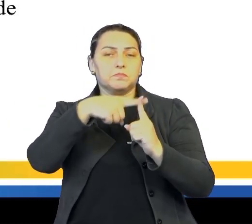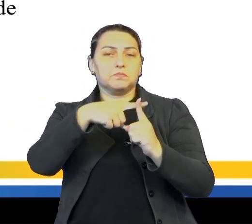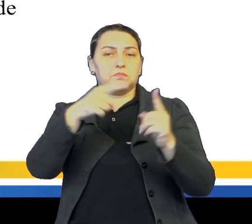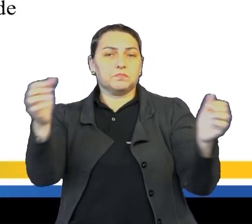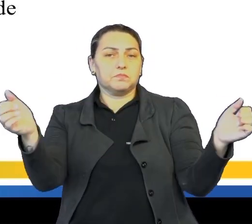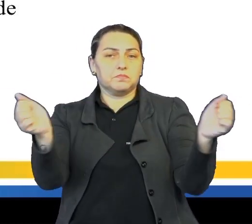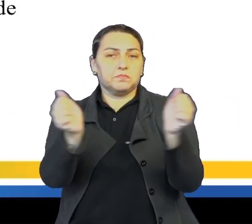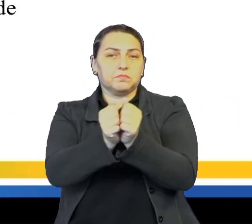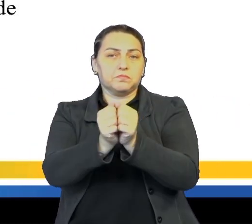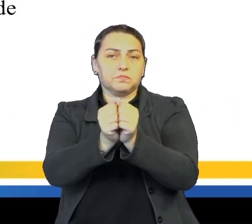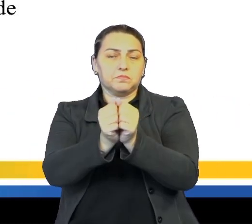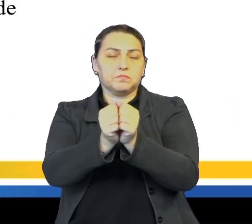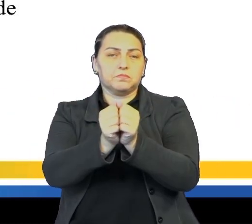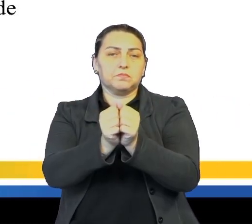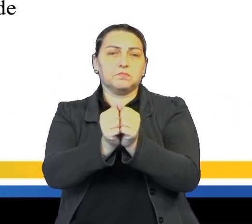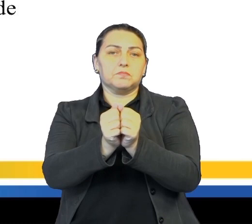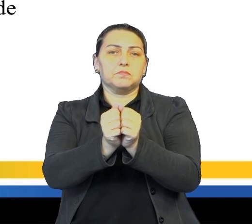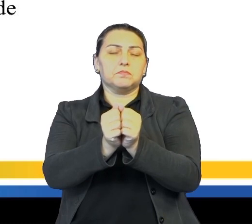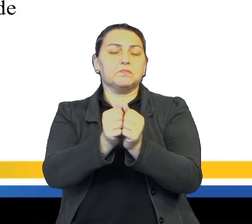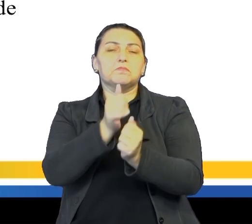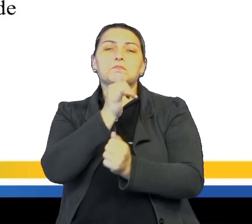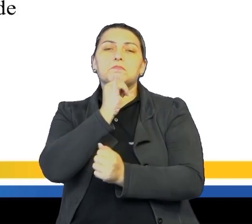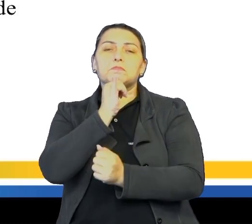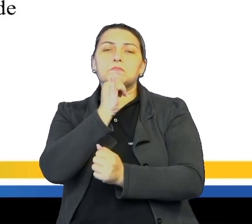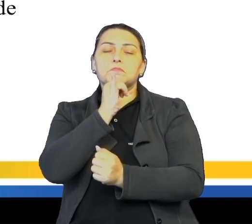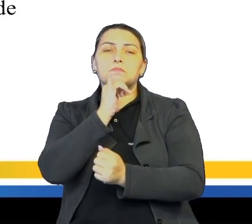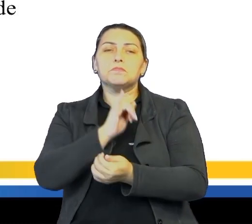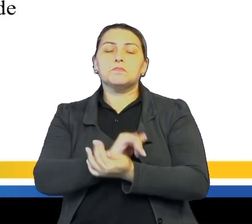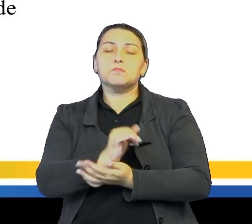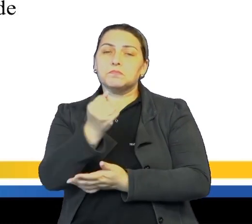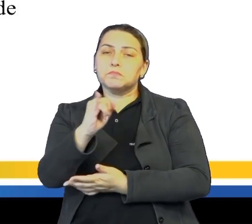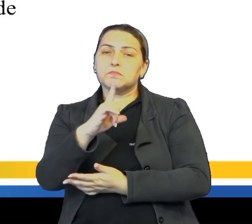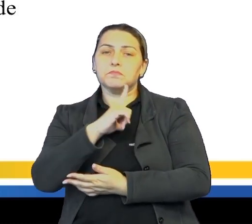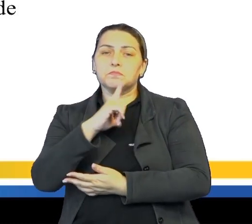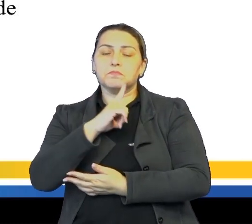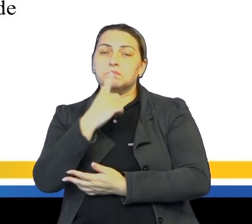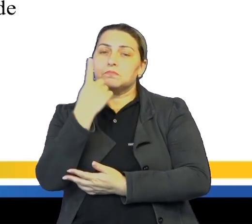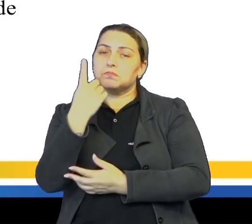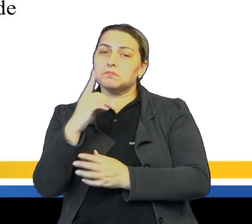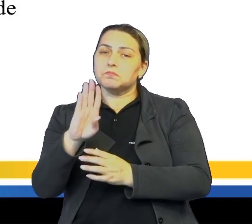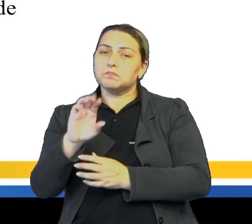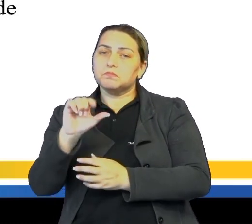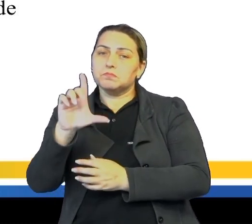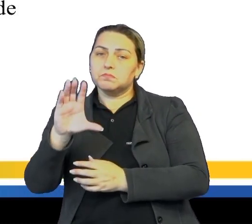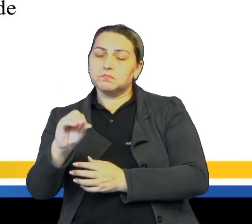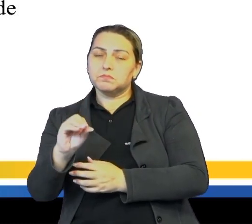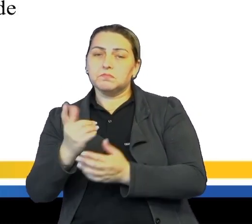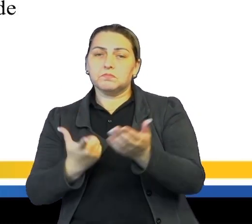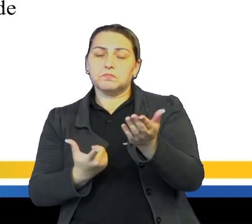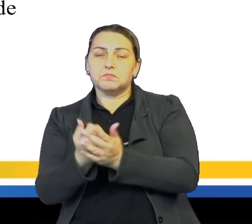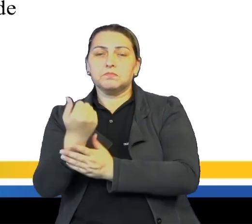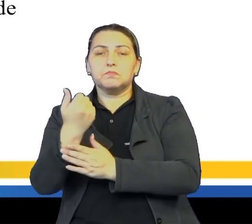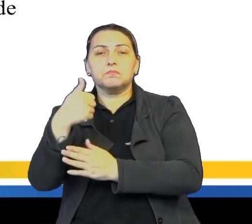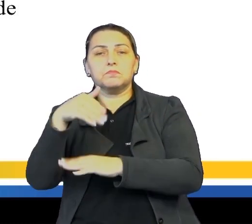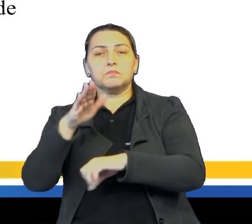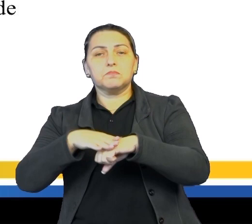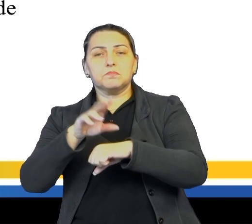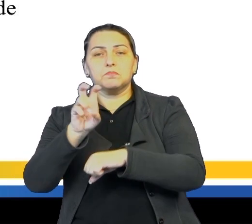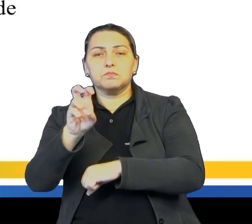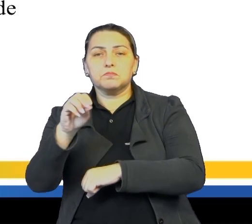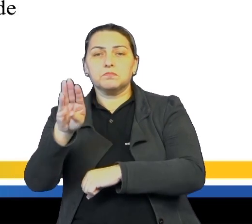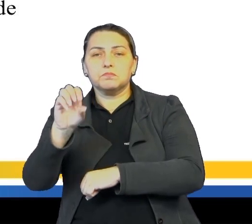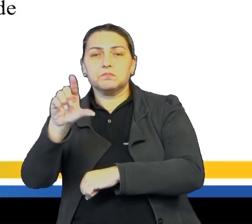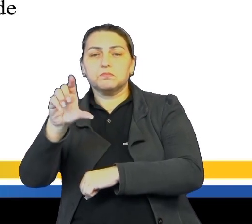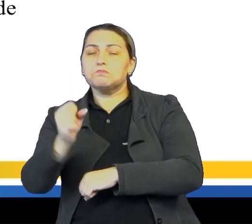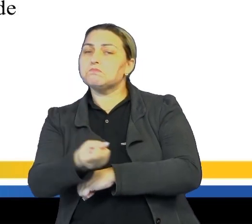da ideia de juntar então por exemplo se eu tenho um bolo e comprei mais cinco bolos